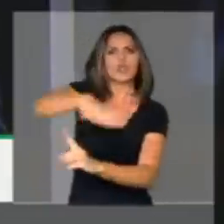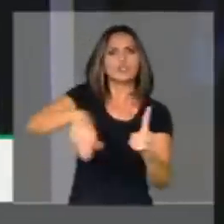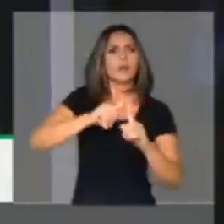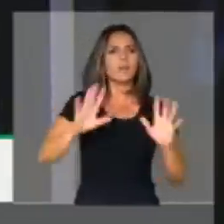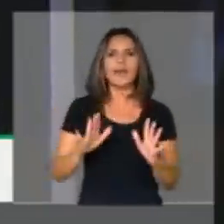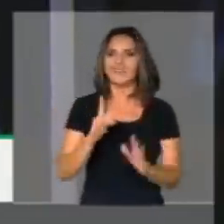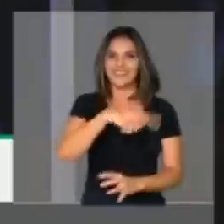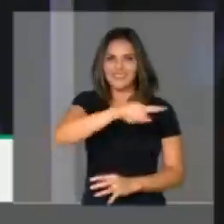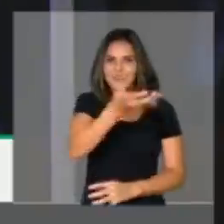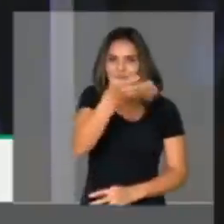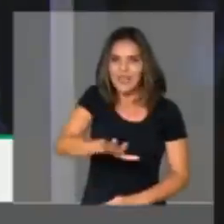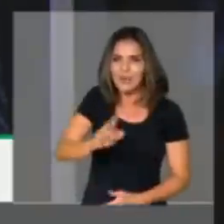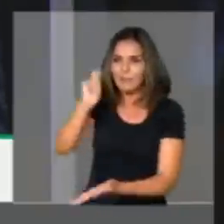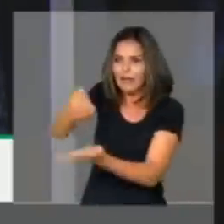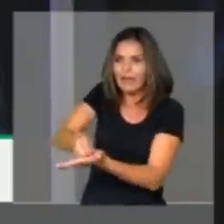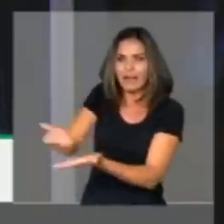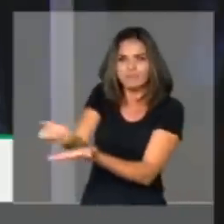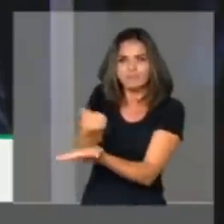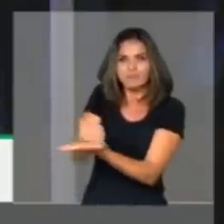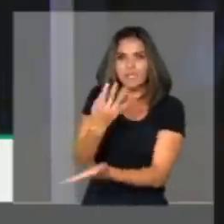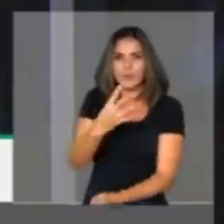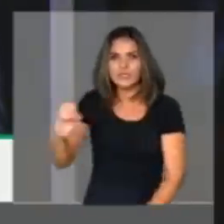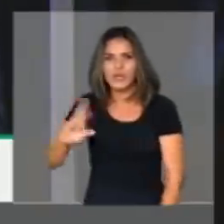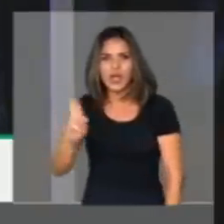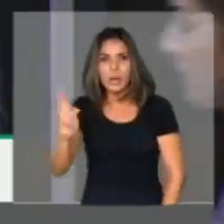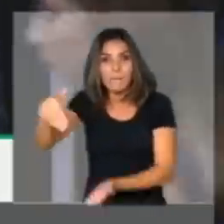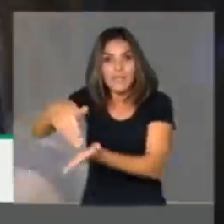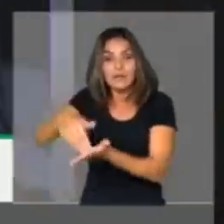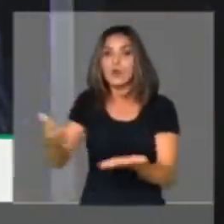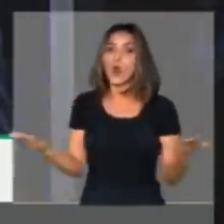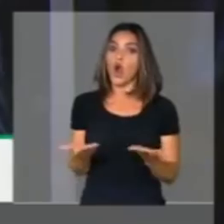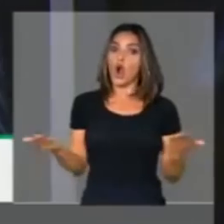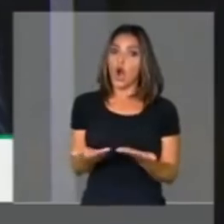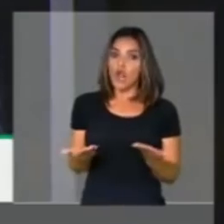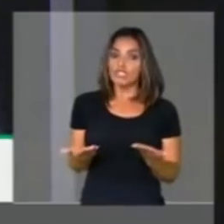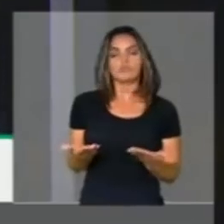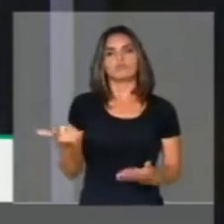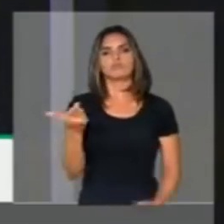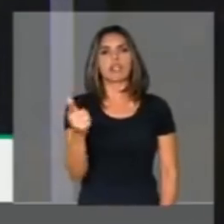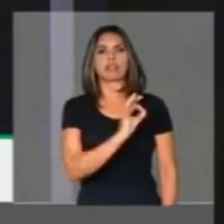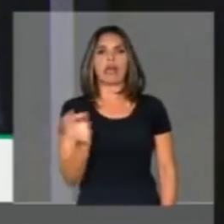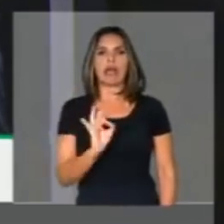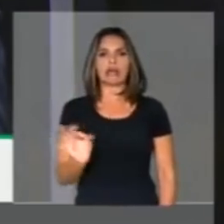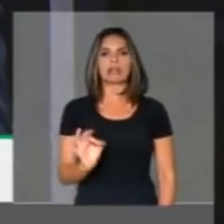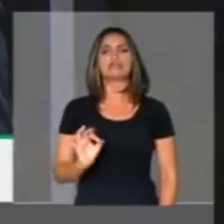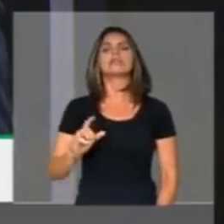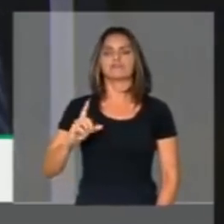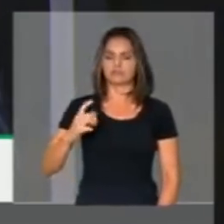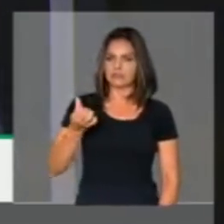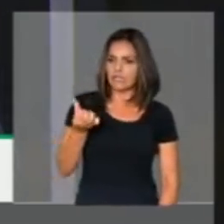contra pagar R$ 400, uma renda mínima, para quem hoje não recebe absolutamente nada e fica 5 anos,